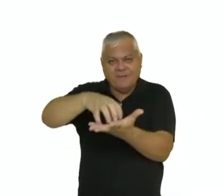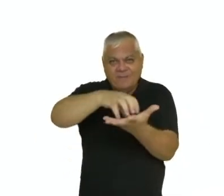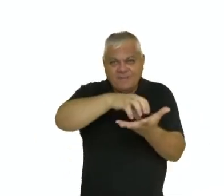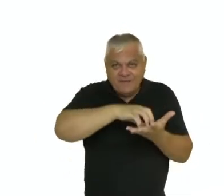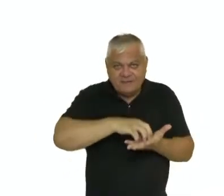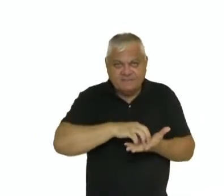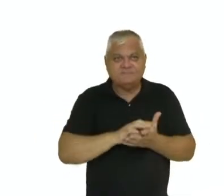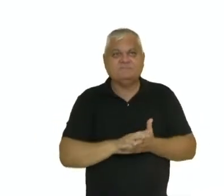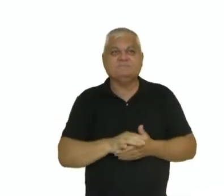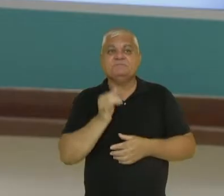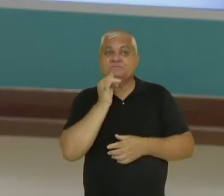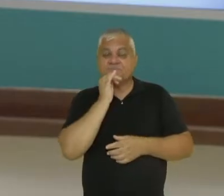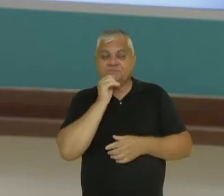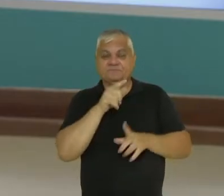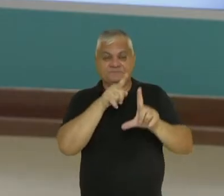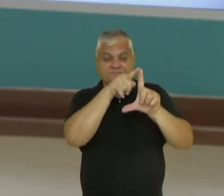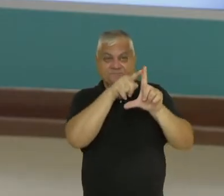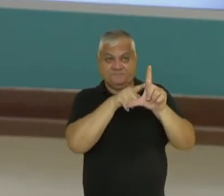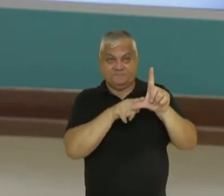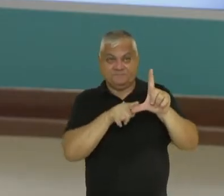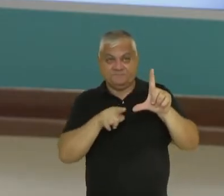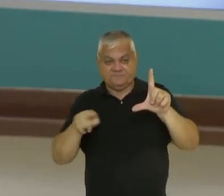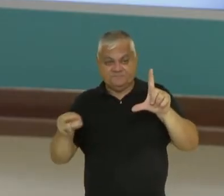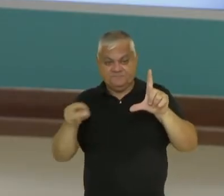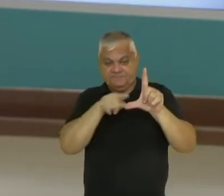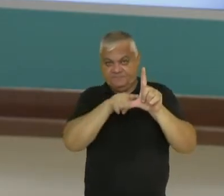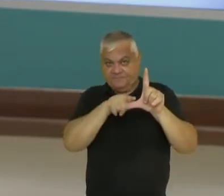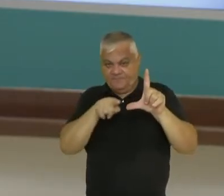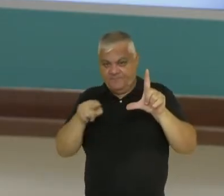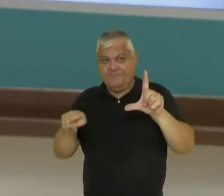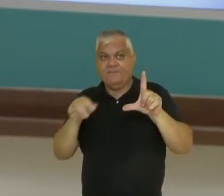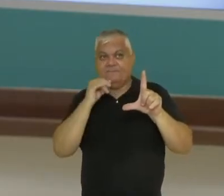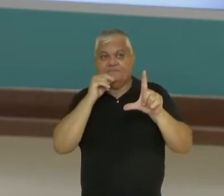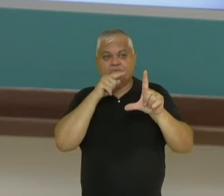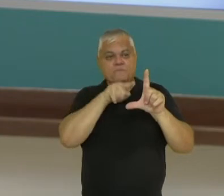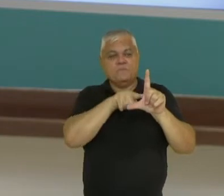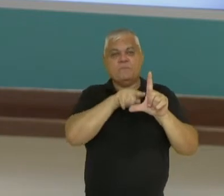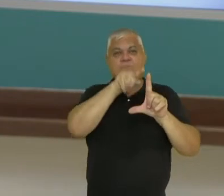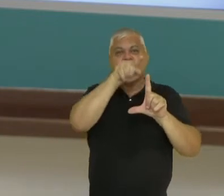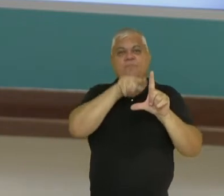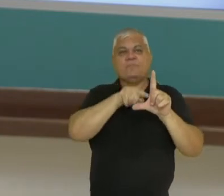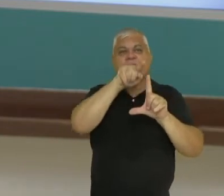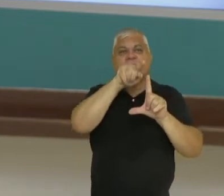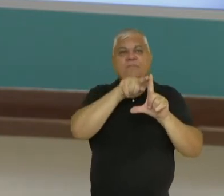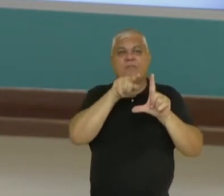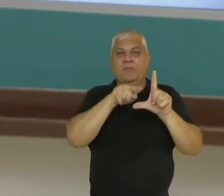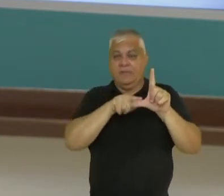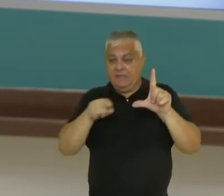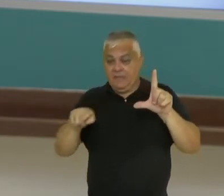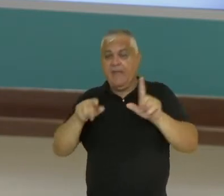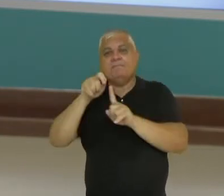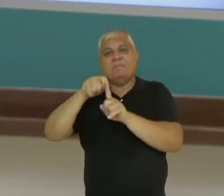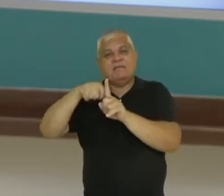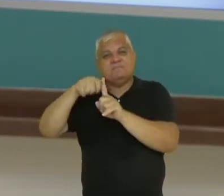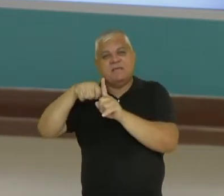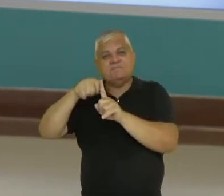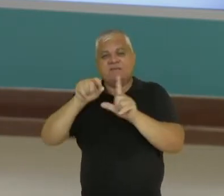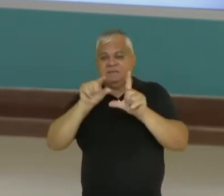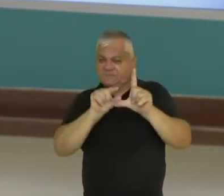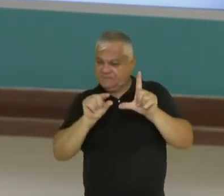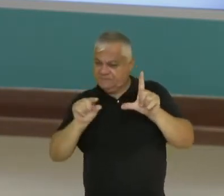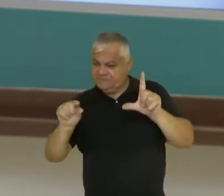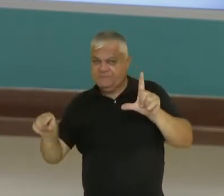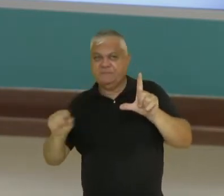aqui, nesse gráfico a gente tem, né, um percentual, temos os meses do ano e aí a gente tem